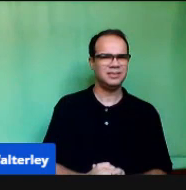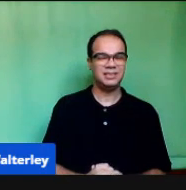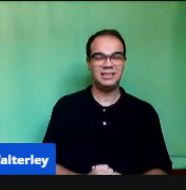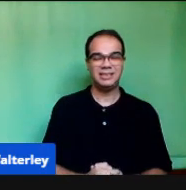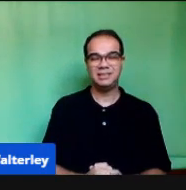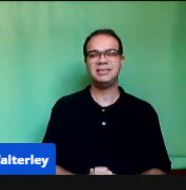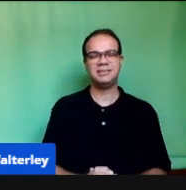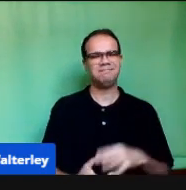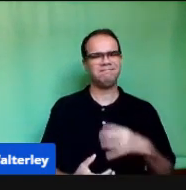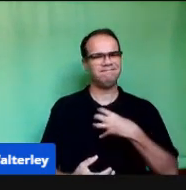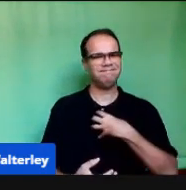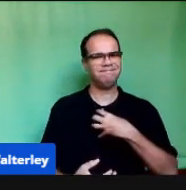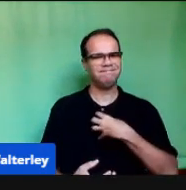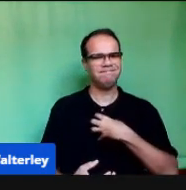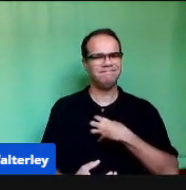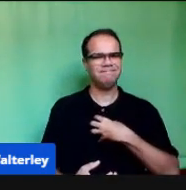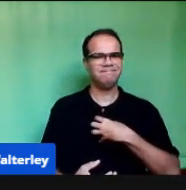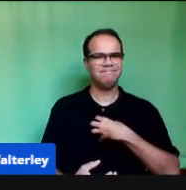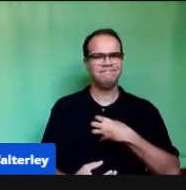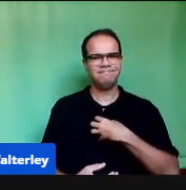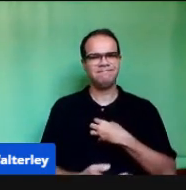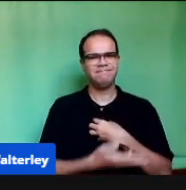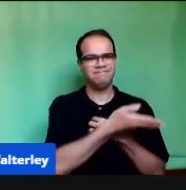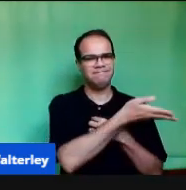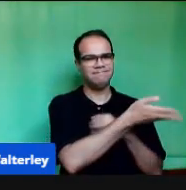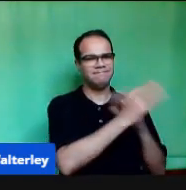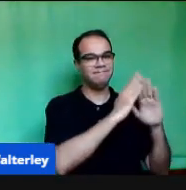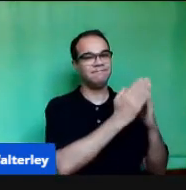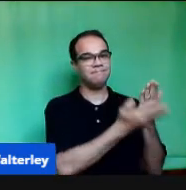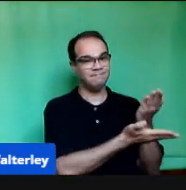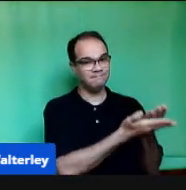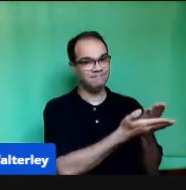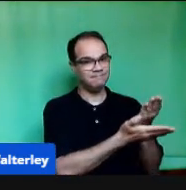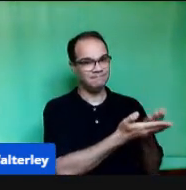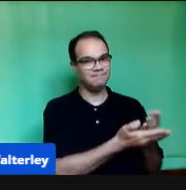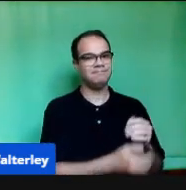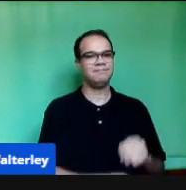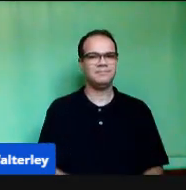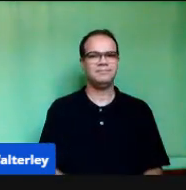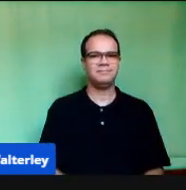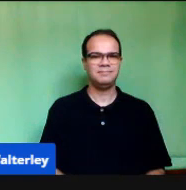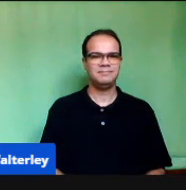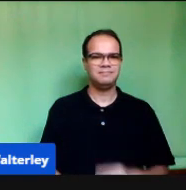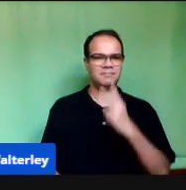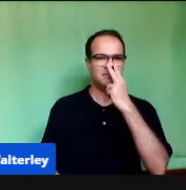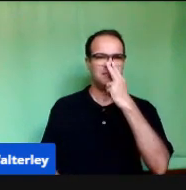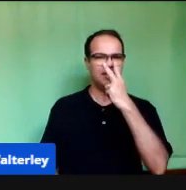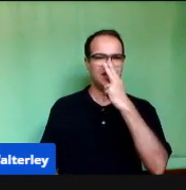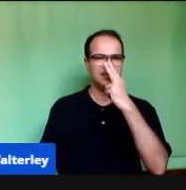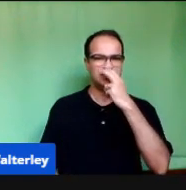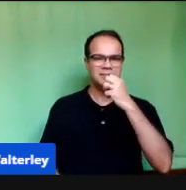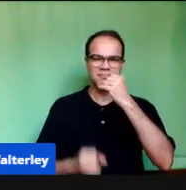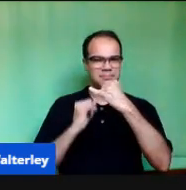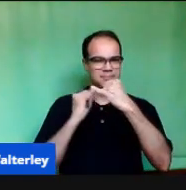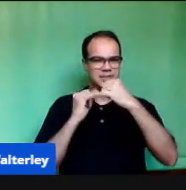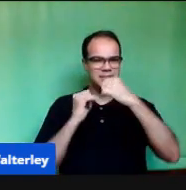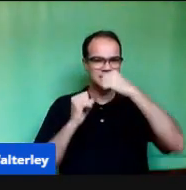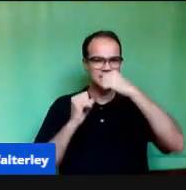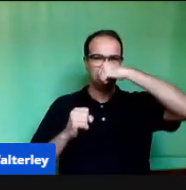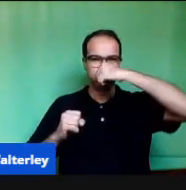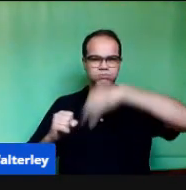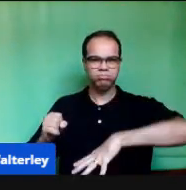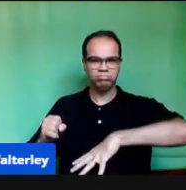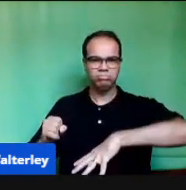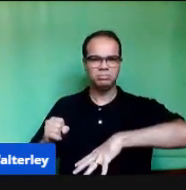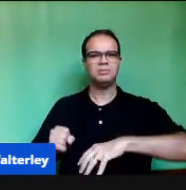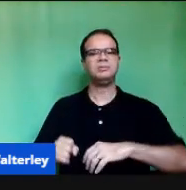exclusão, experienciada nos mais diversos graus de violência. Então, é importante que os educadores e